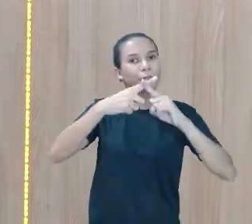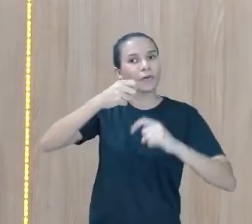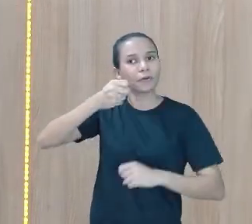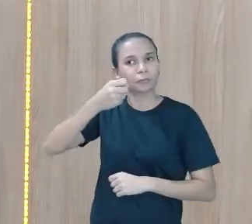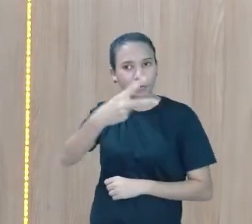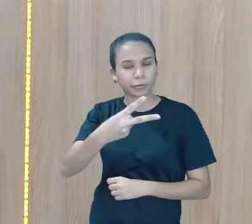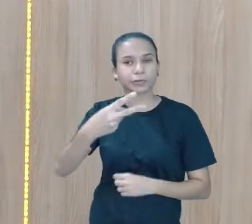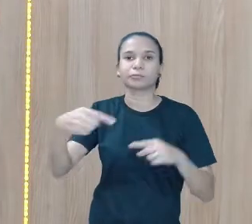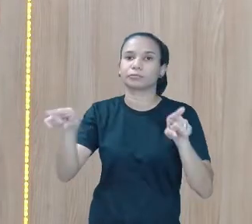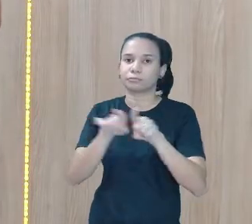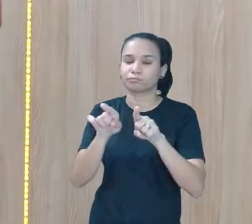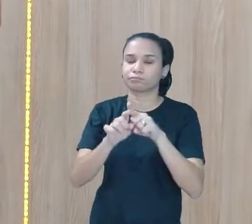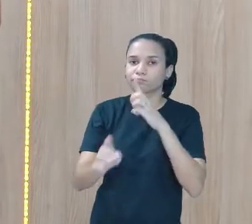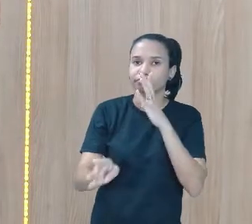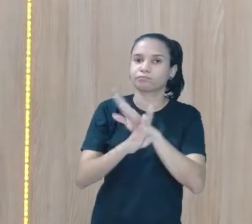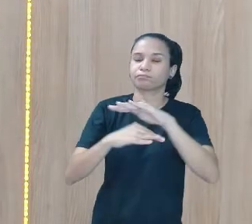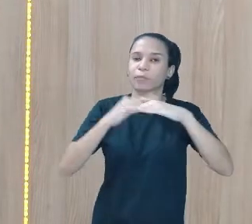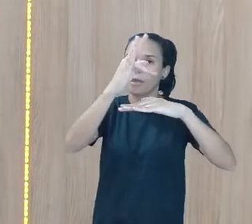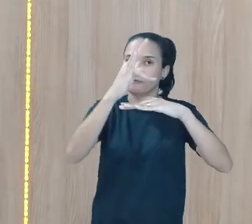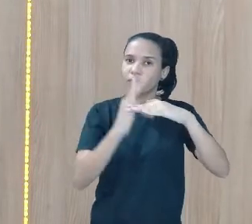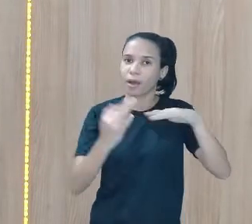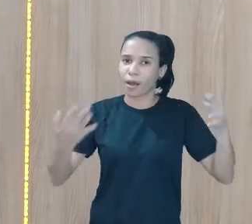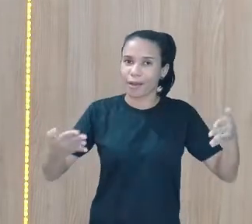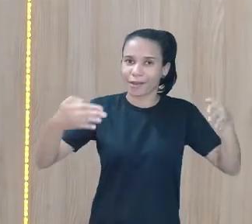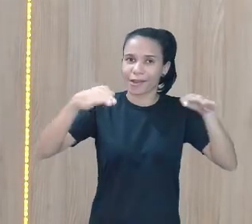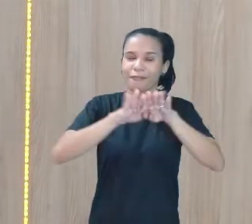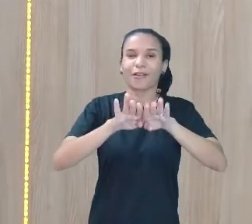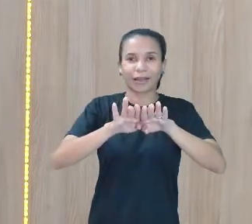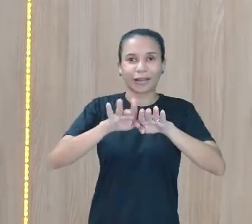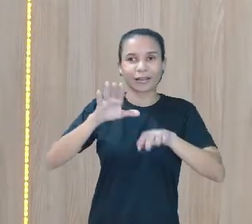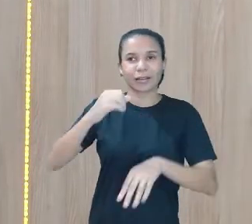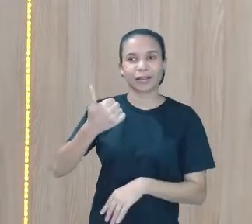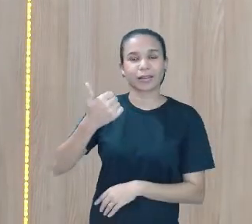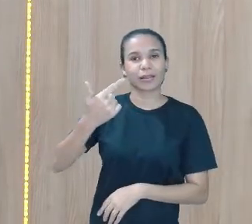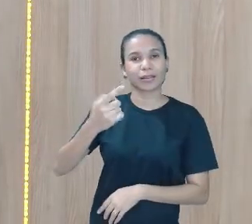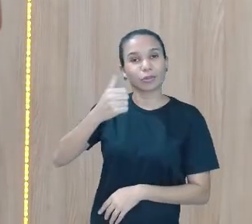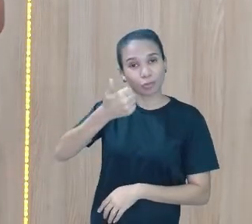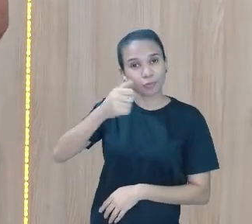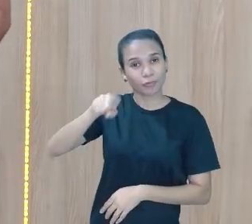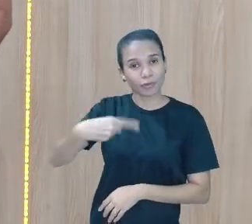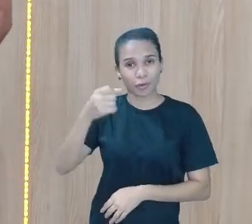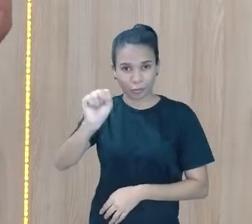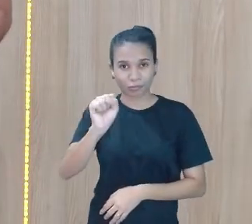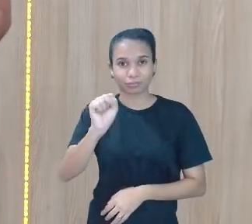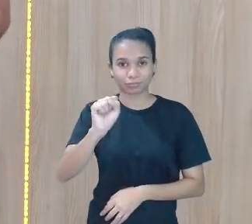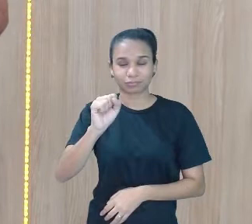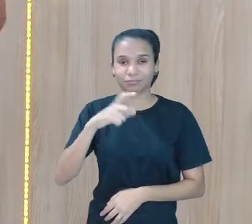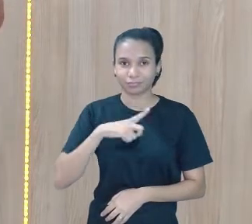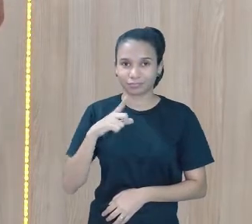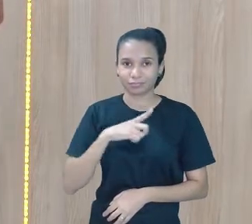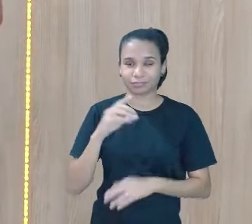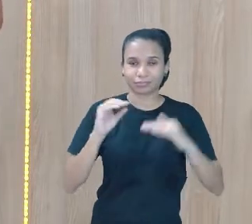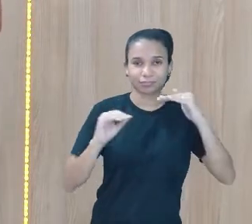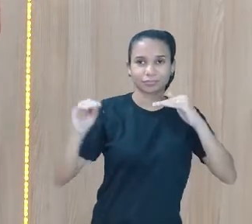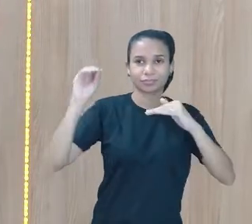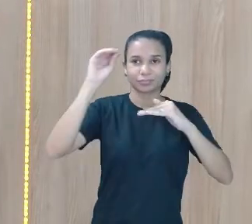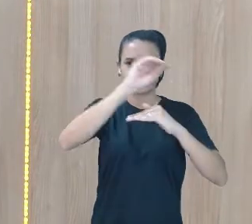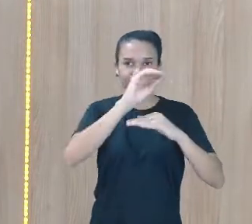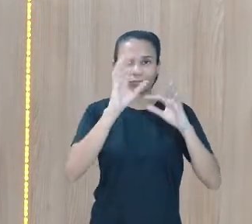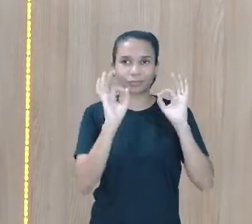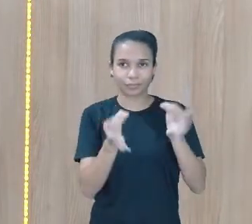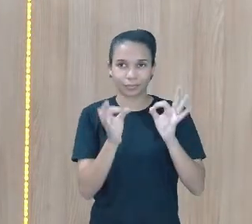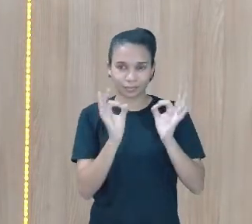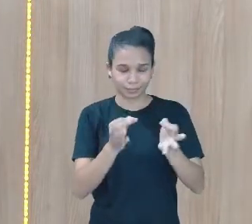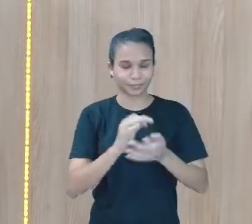sobre 5, acho uma fração equivalente que seja decimal, 18 sobre 10 vai dar 1,8 naquele ponto que eu